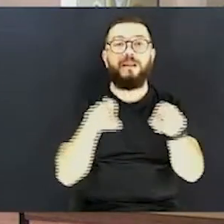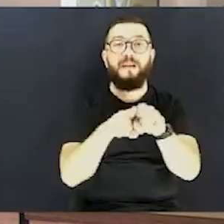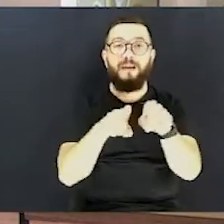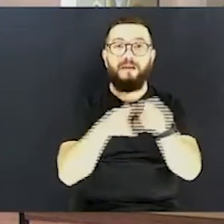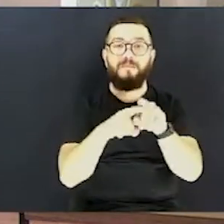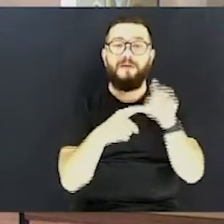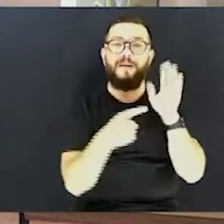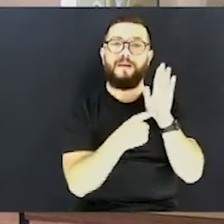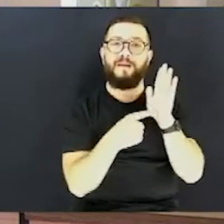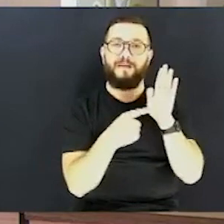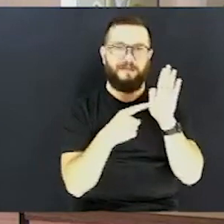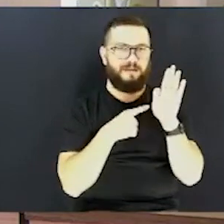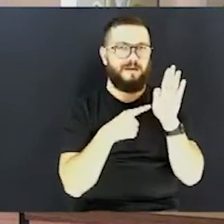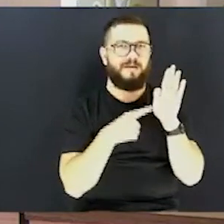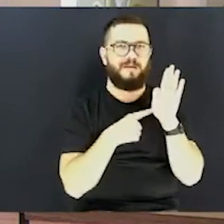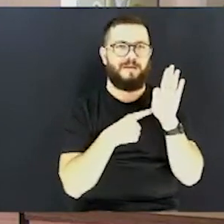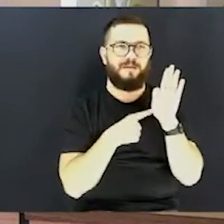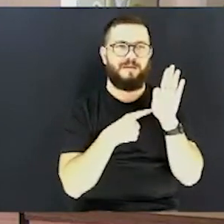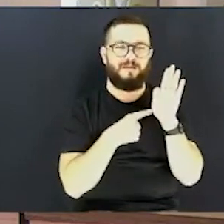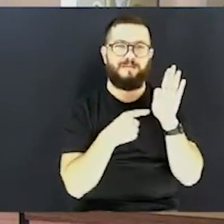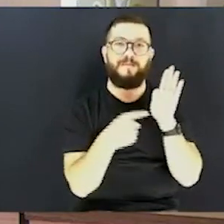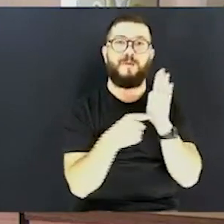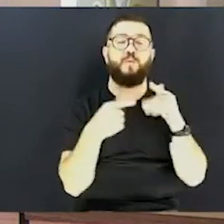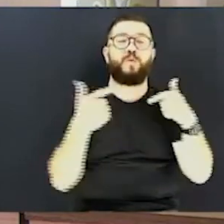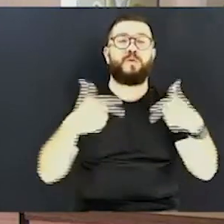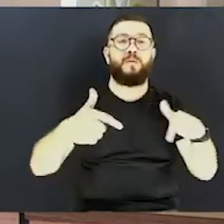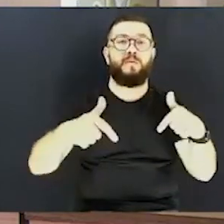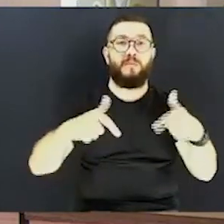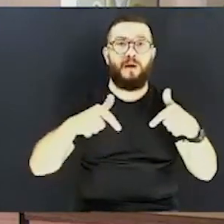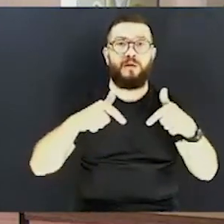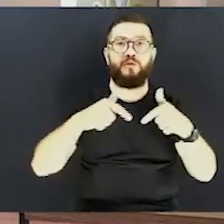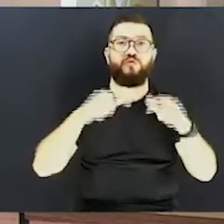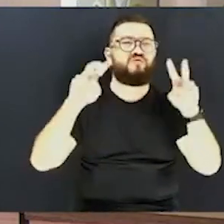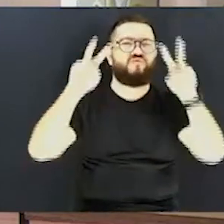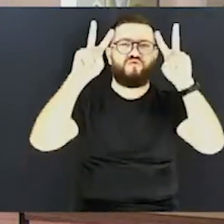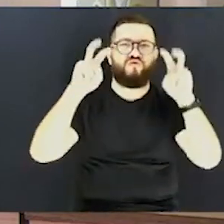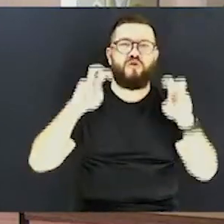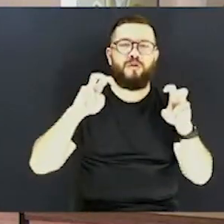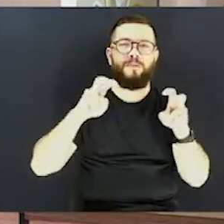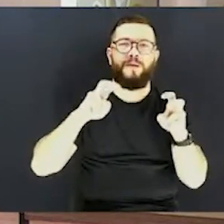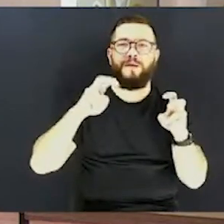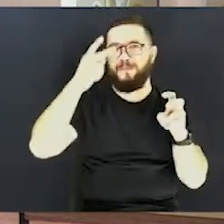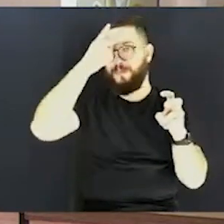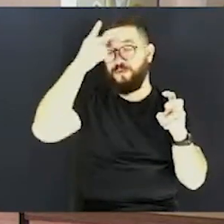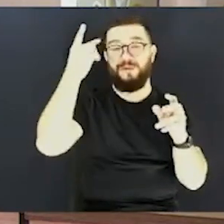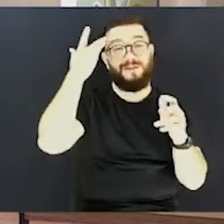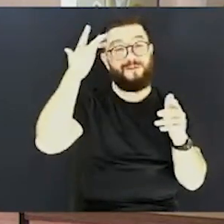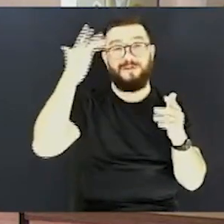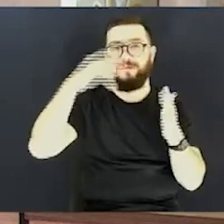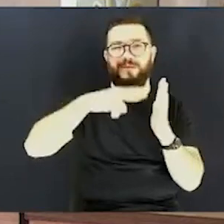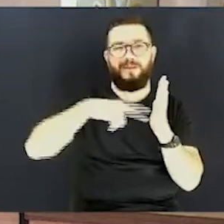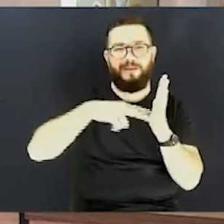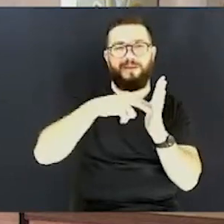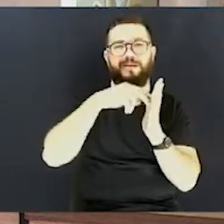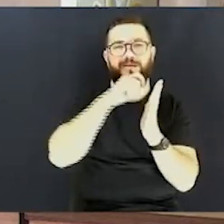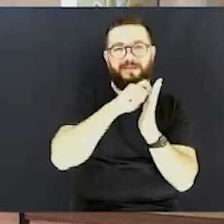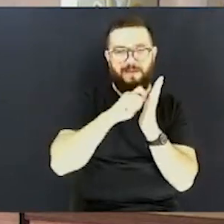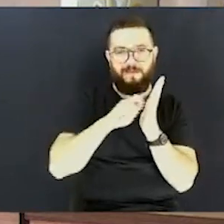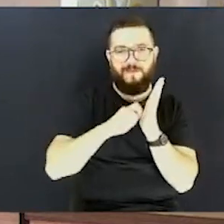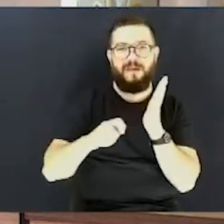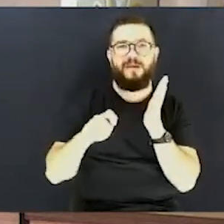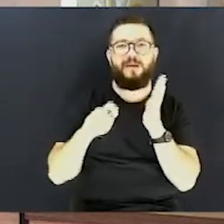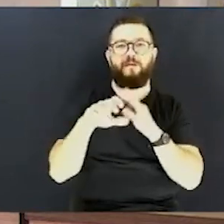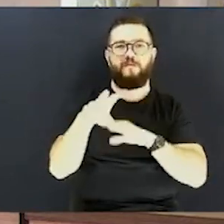a erradicação do analfabetismo, superação de desigualdades educacionais, formação para